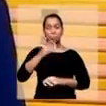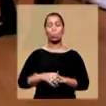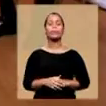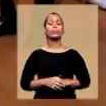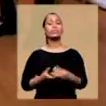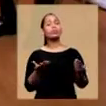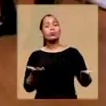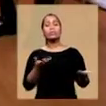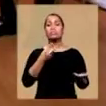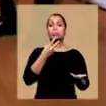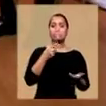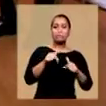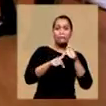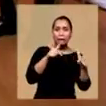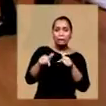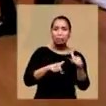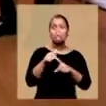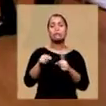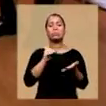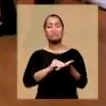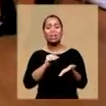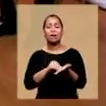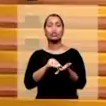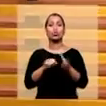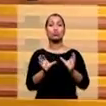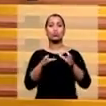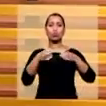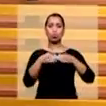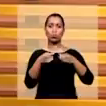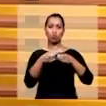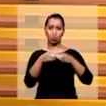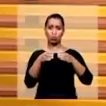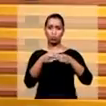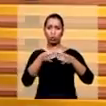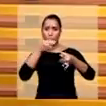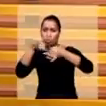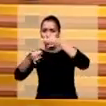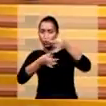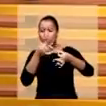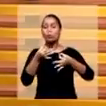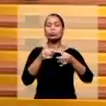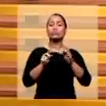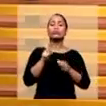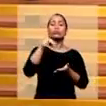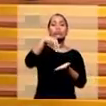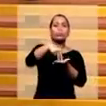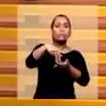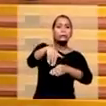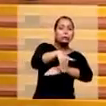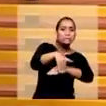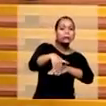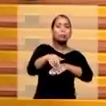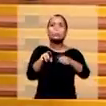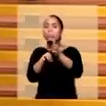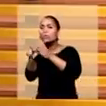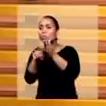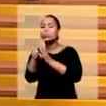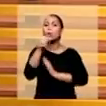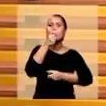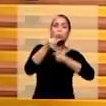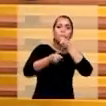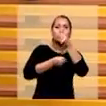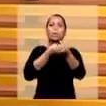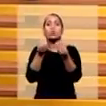falando um pouco de desemprego, como as pessoas se sentem nesse período, a equipe do Ponto de Vista foi até as ruas saber, ouvir de algumas pessoas, ouvir